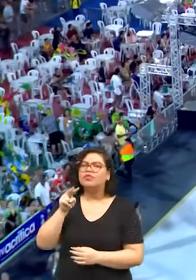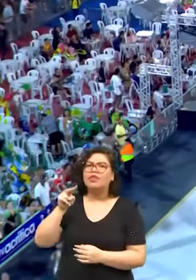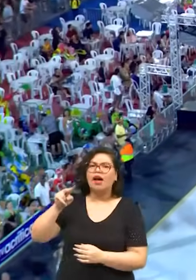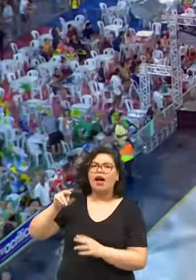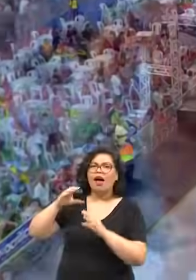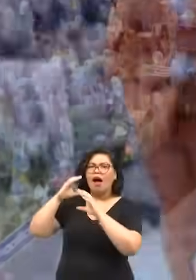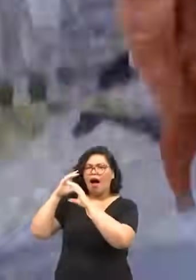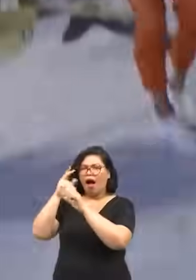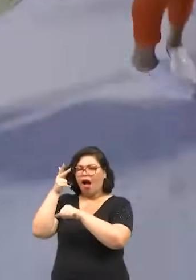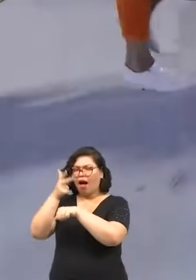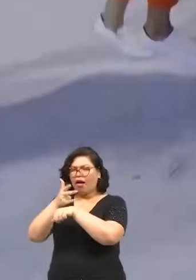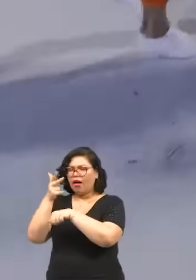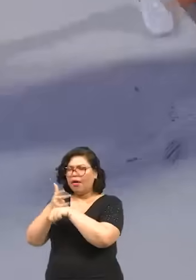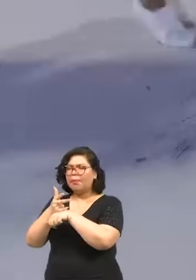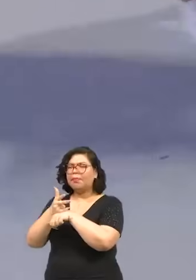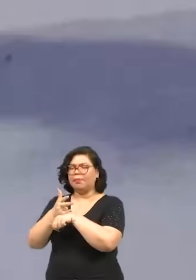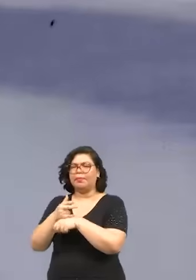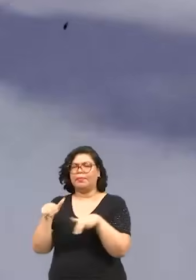TV A Crítica?